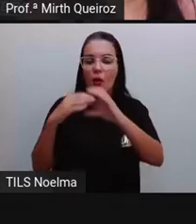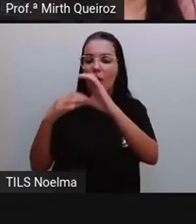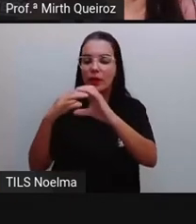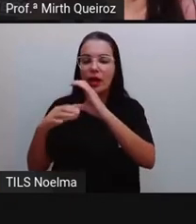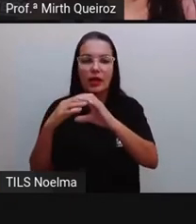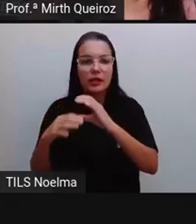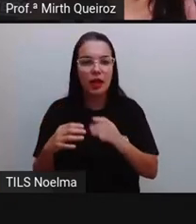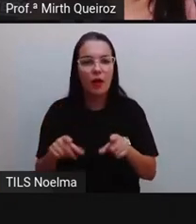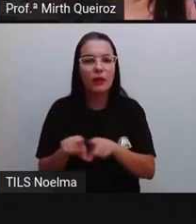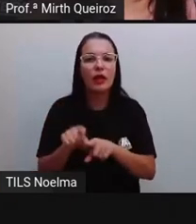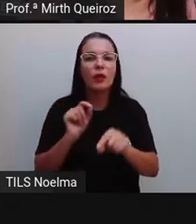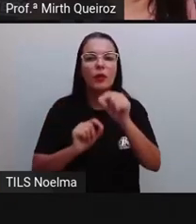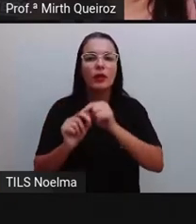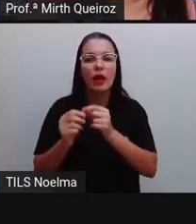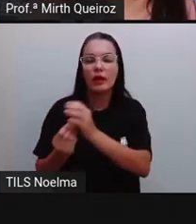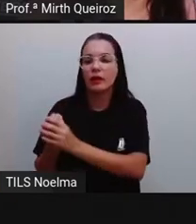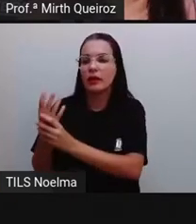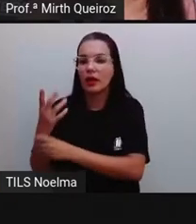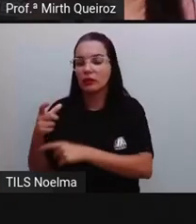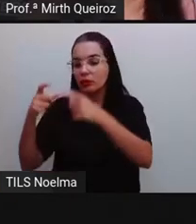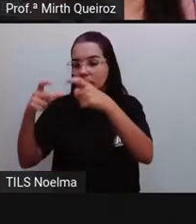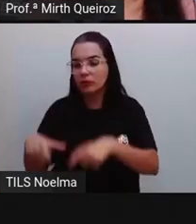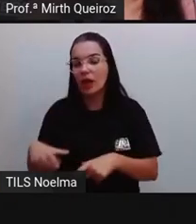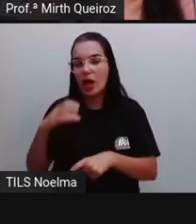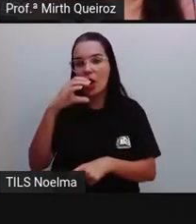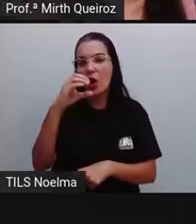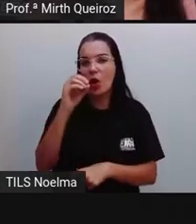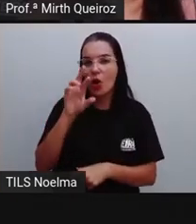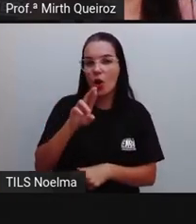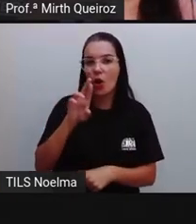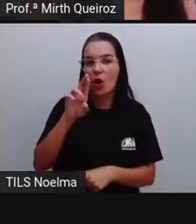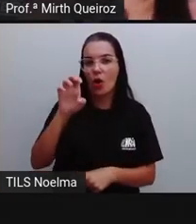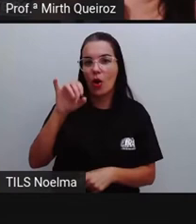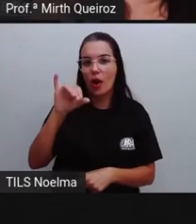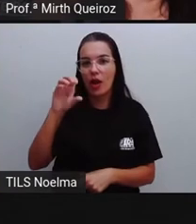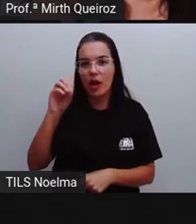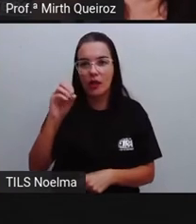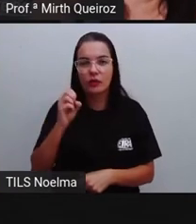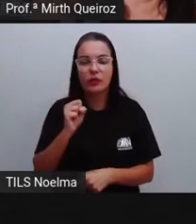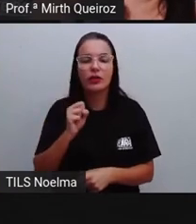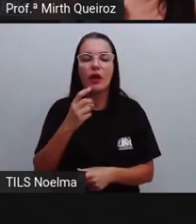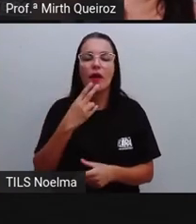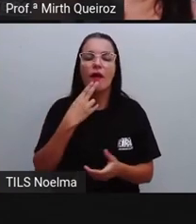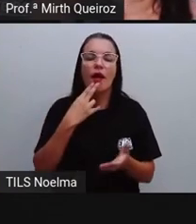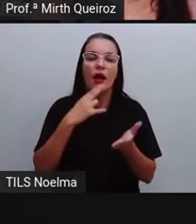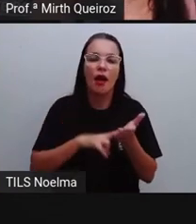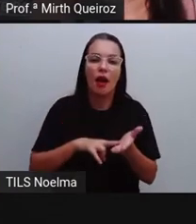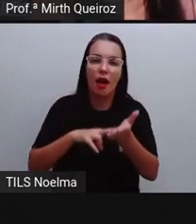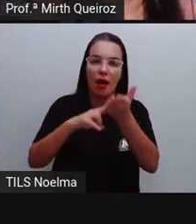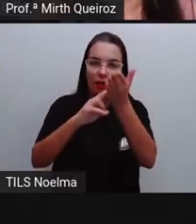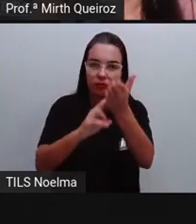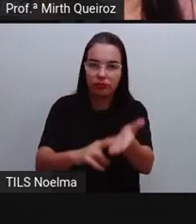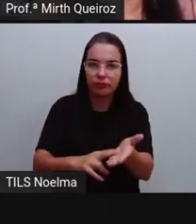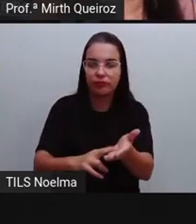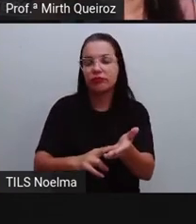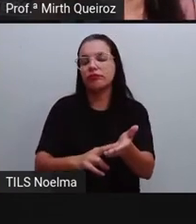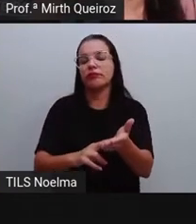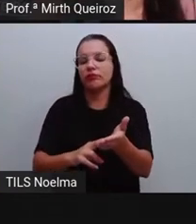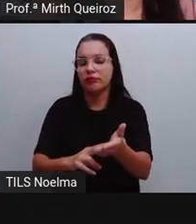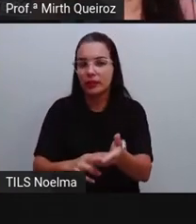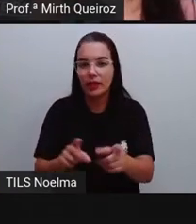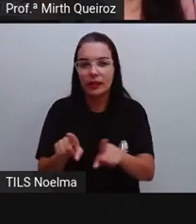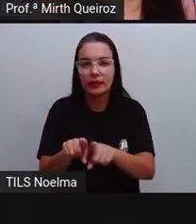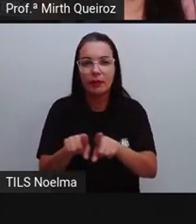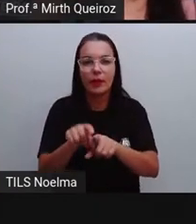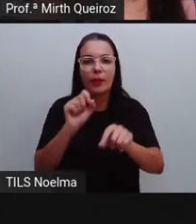correio, onde levava por mensagens, essas mensagens, como eu disse para vocês lá no início, né? Através aí